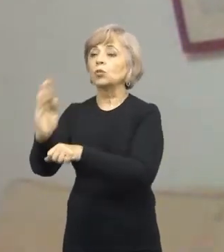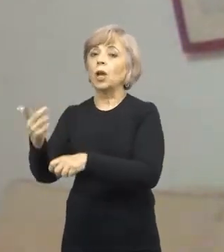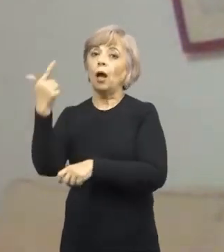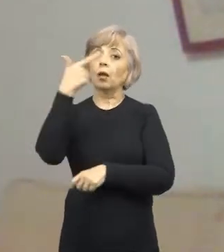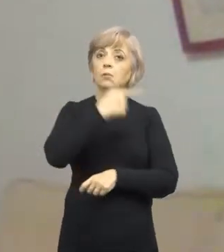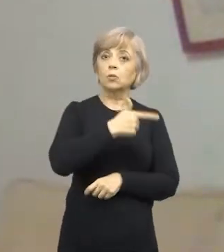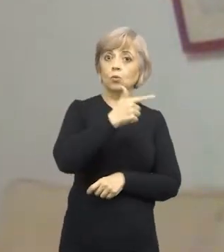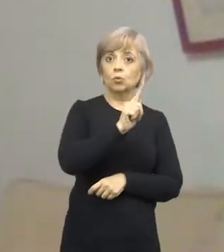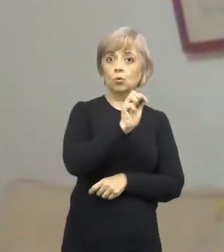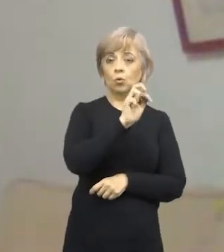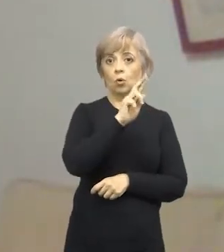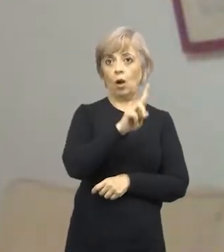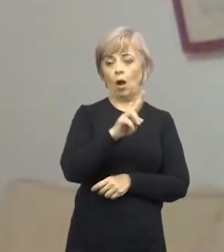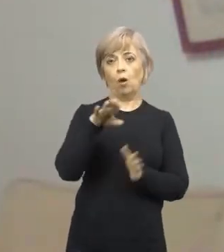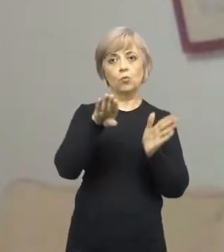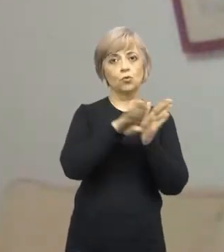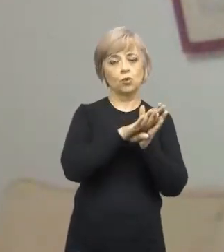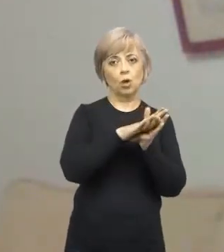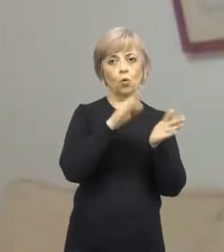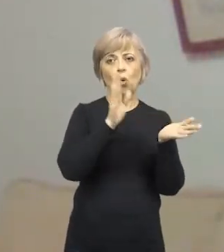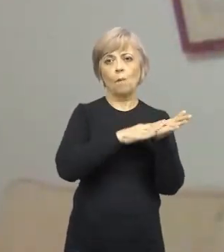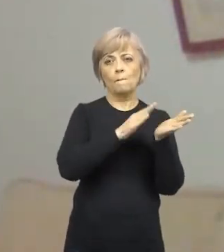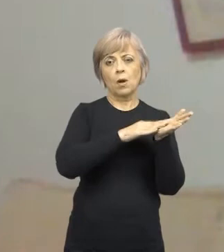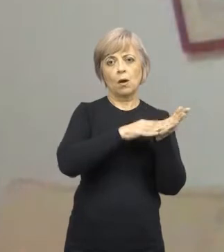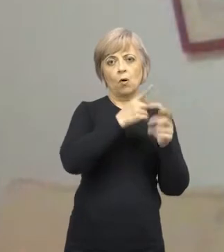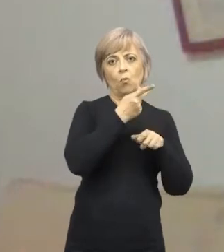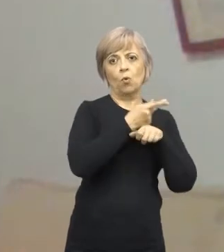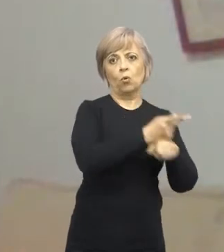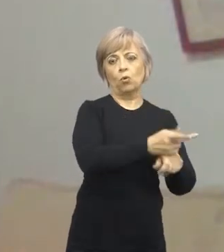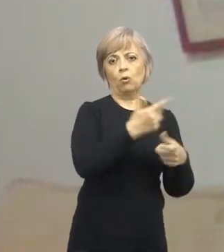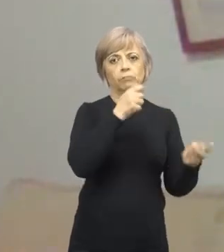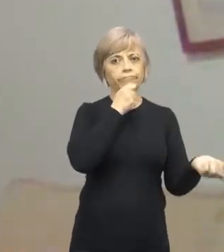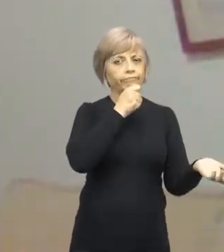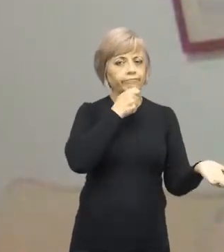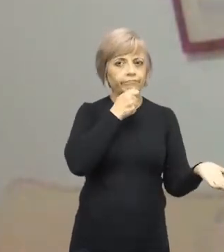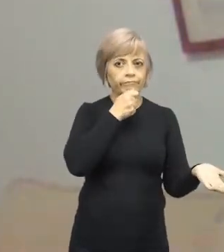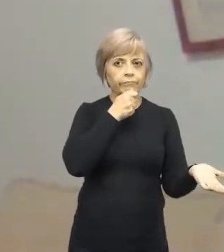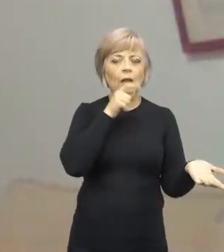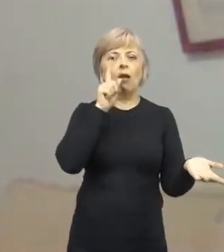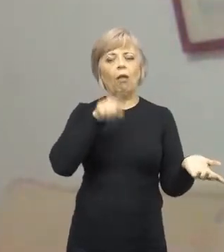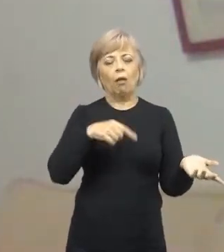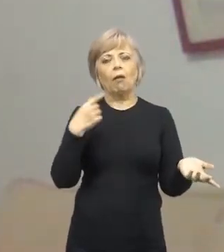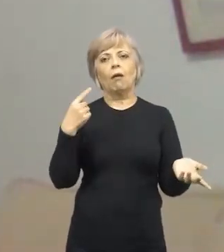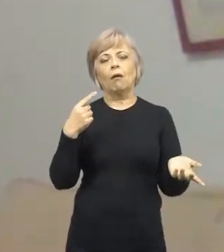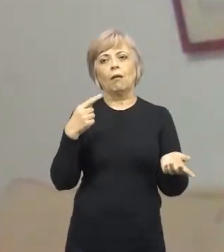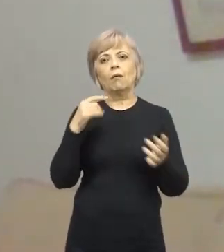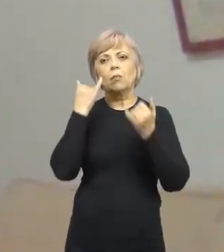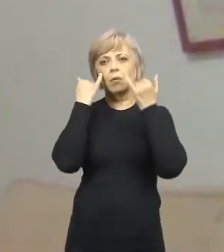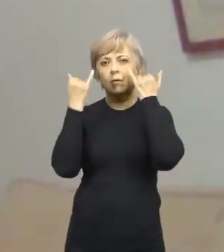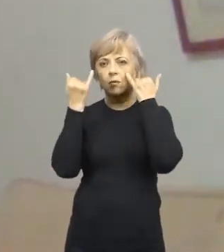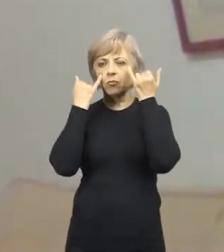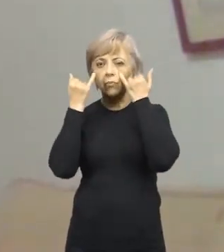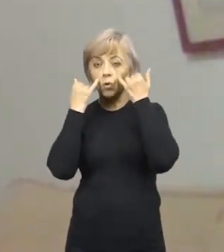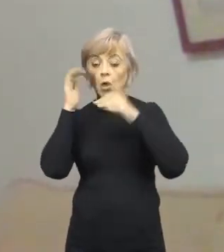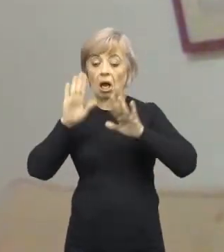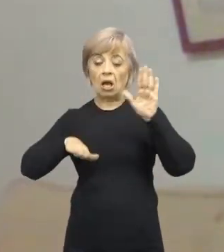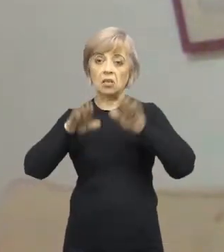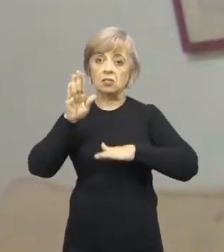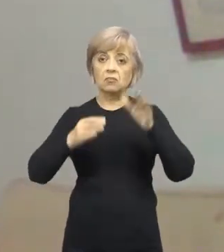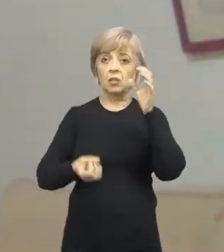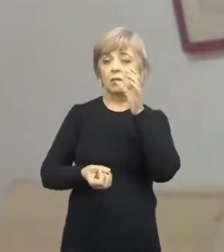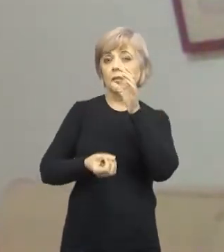grau, mas ainda não chegou nas mãos do procurador, então é também um ponto que às vezes cria